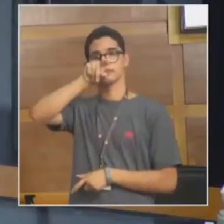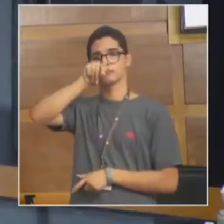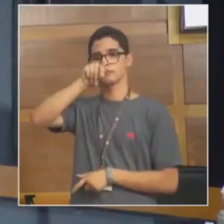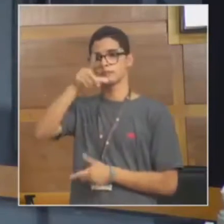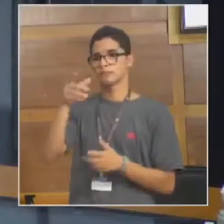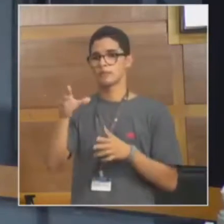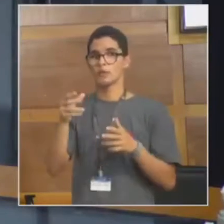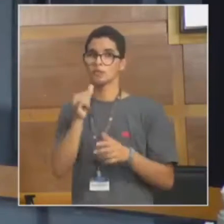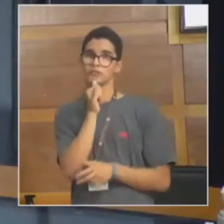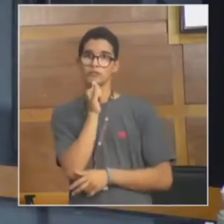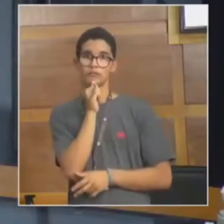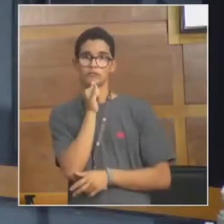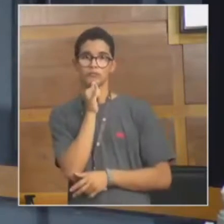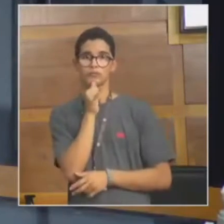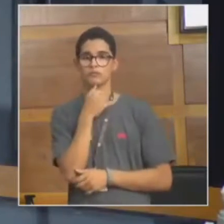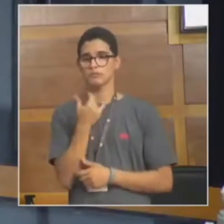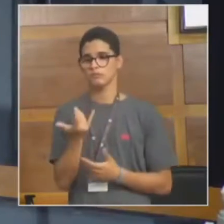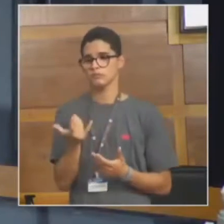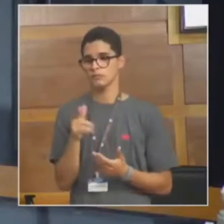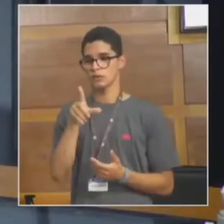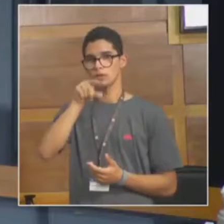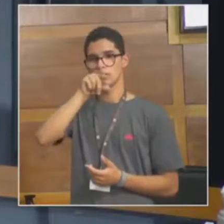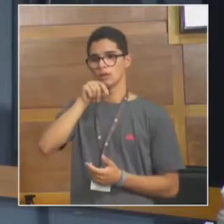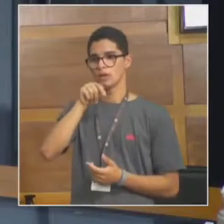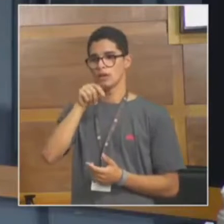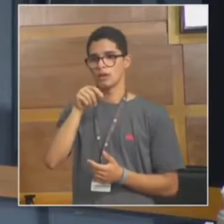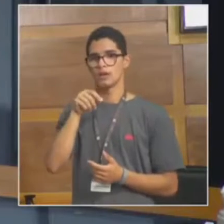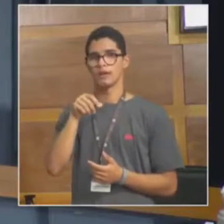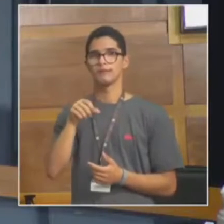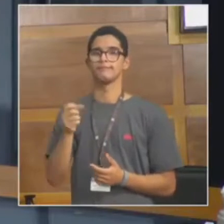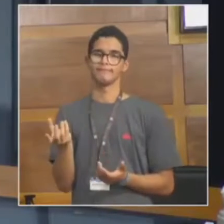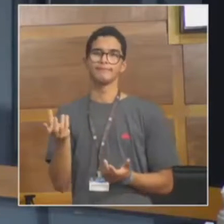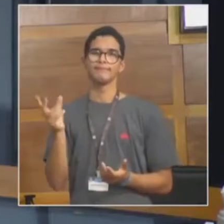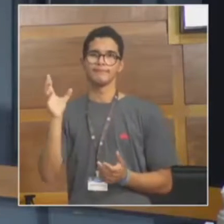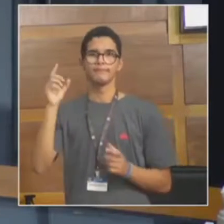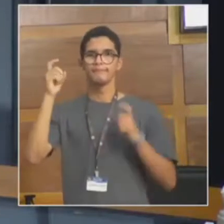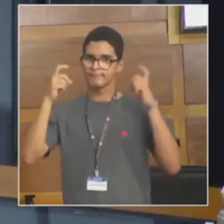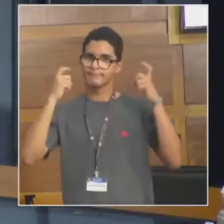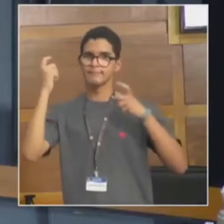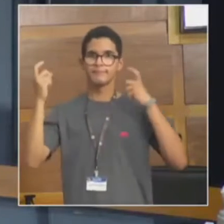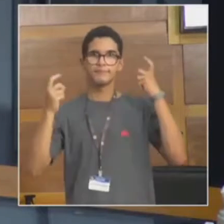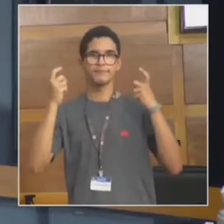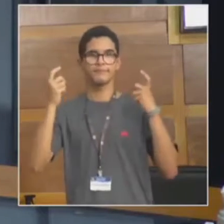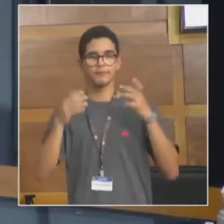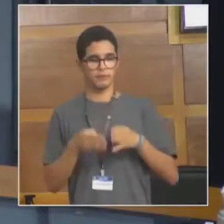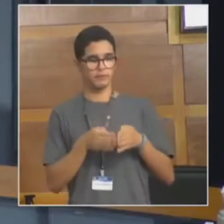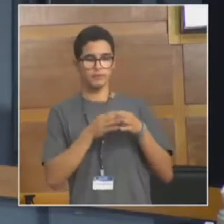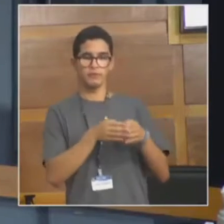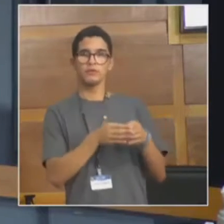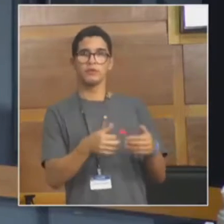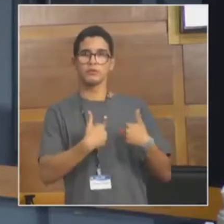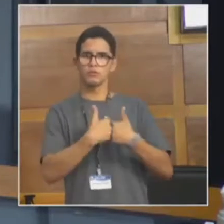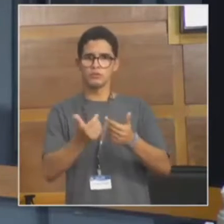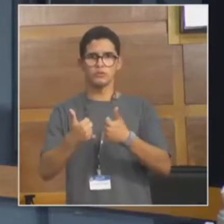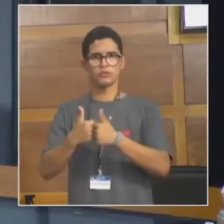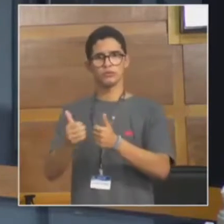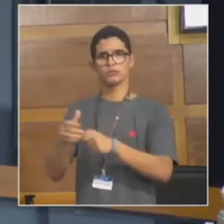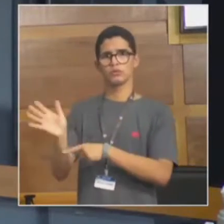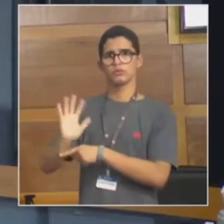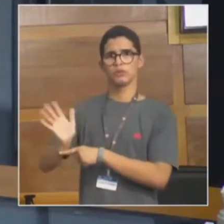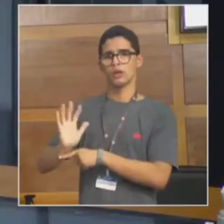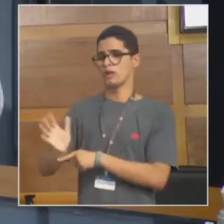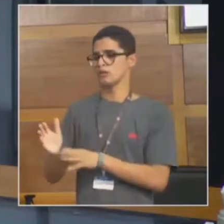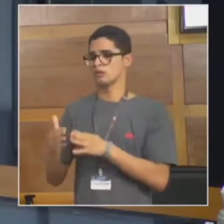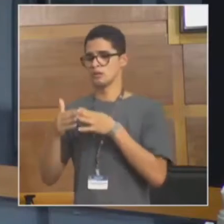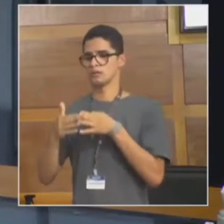a ver um problema é o papagaio da van é o papagaio do ônibus é o papagaio do